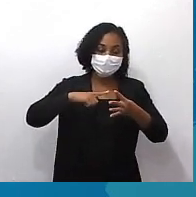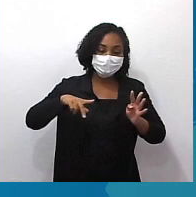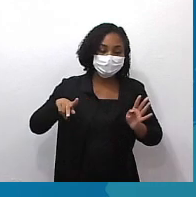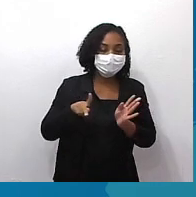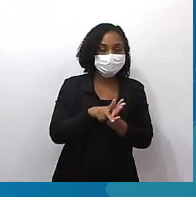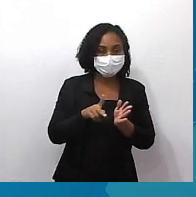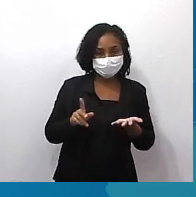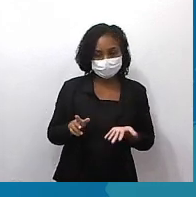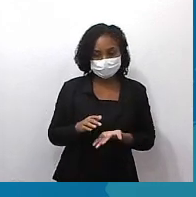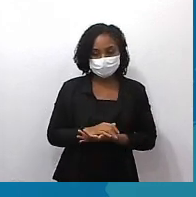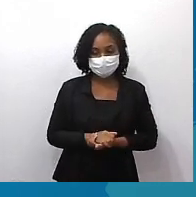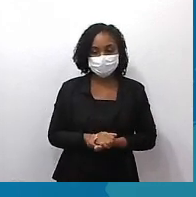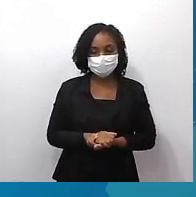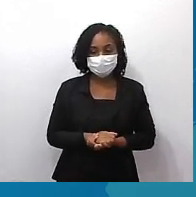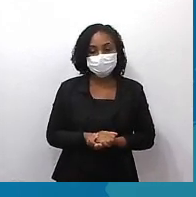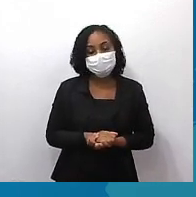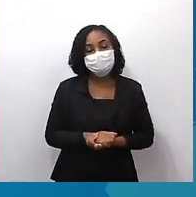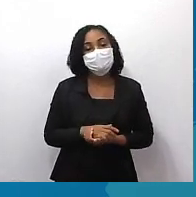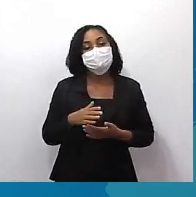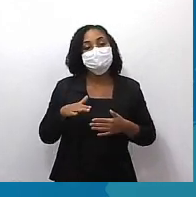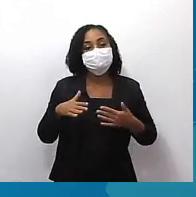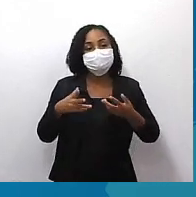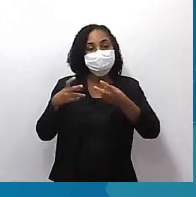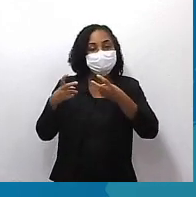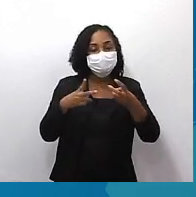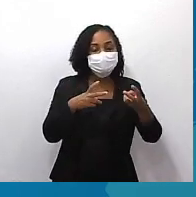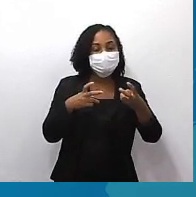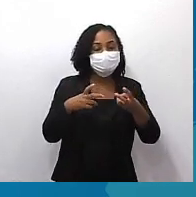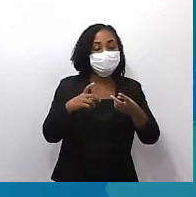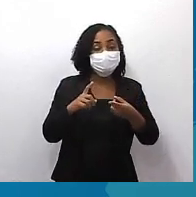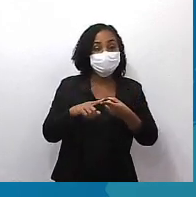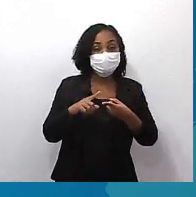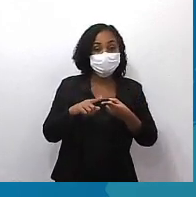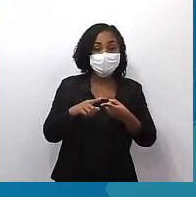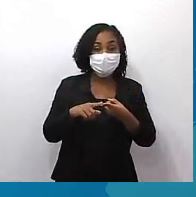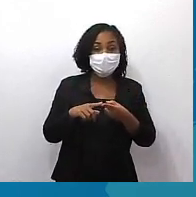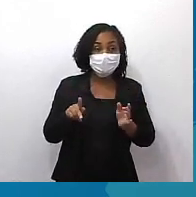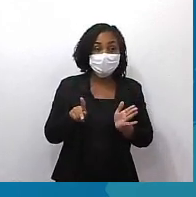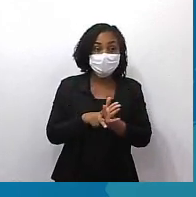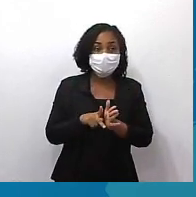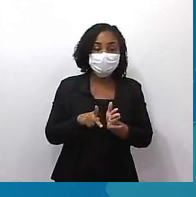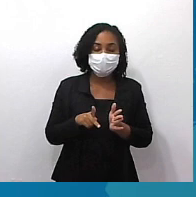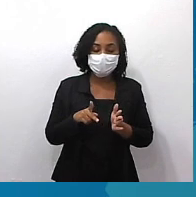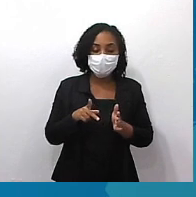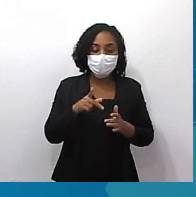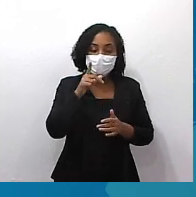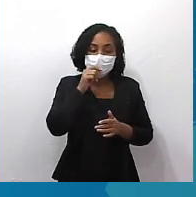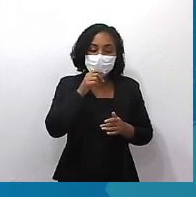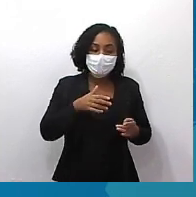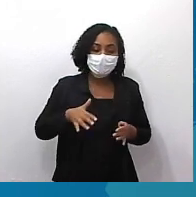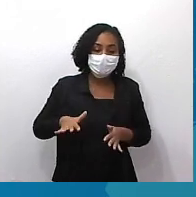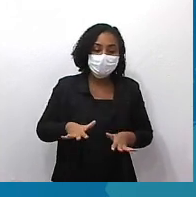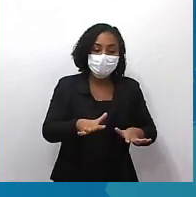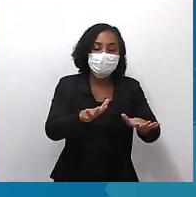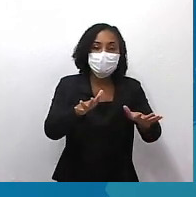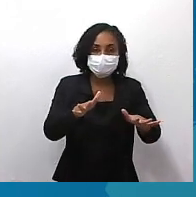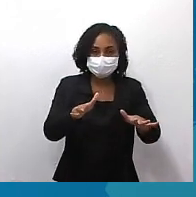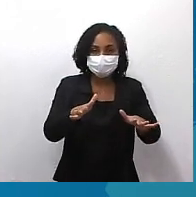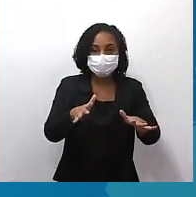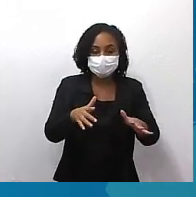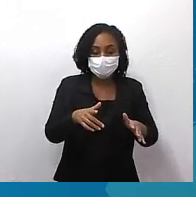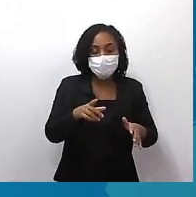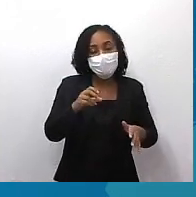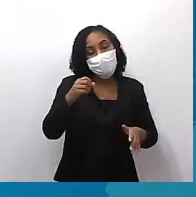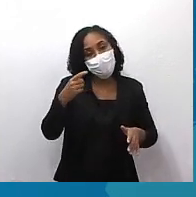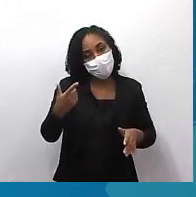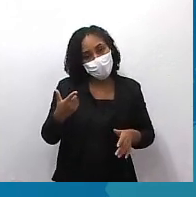preenchidas por água parada. Então, a drenagem endorreica é aquela que a água do rio vai desaguar em outro rio